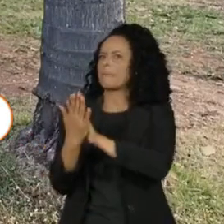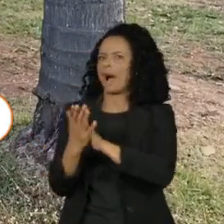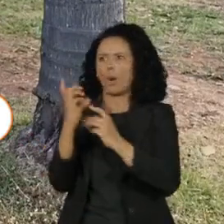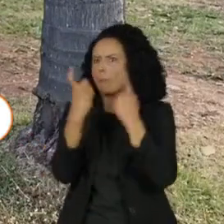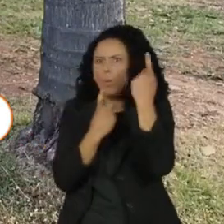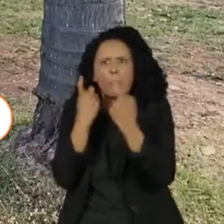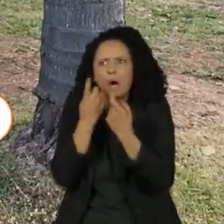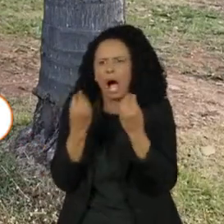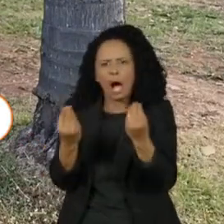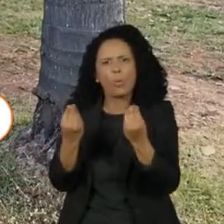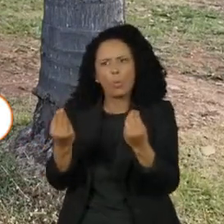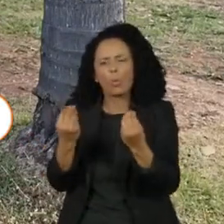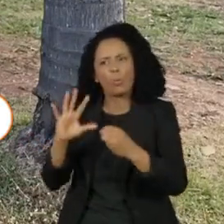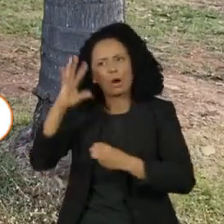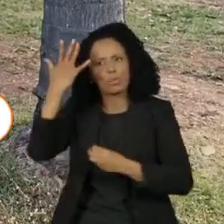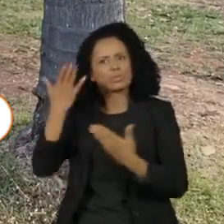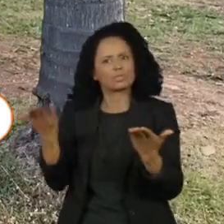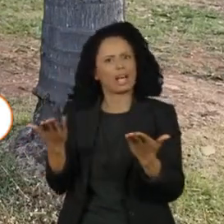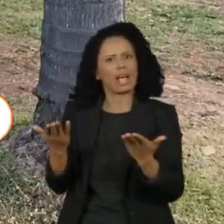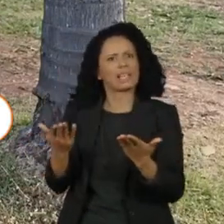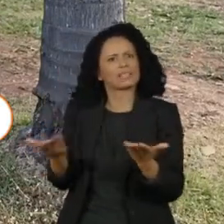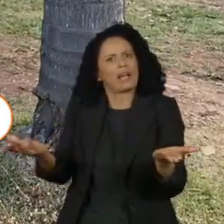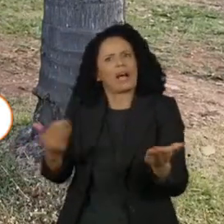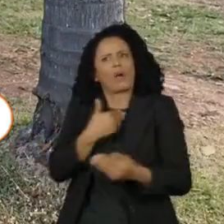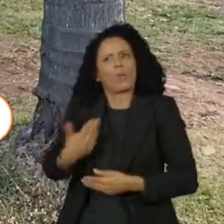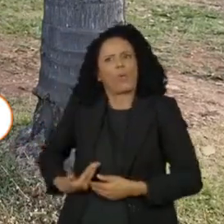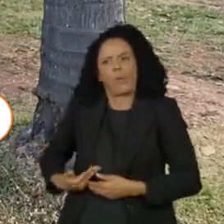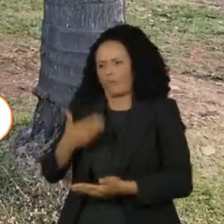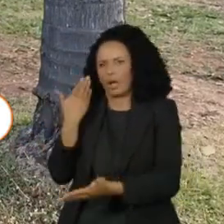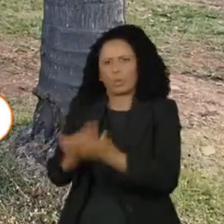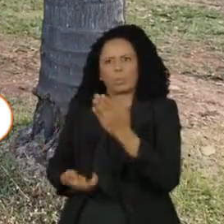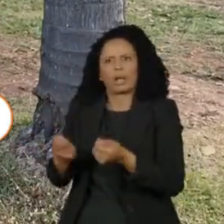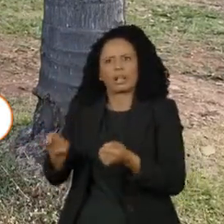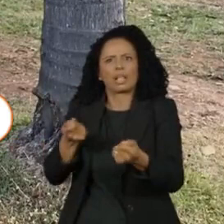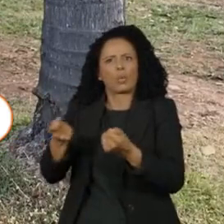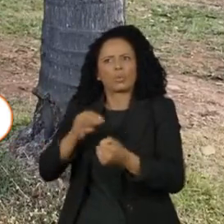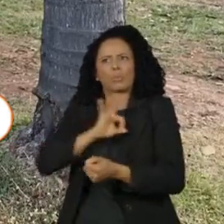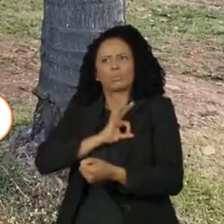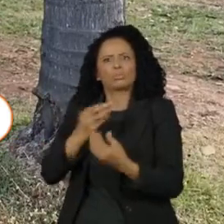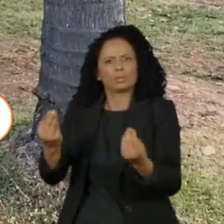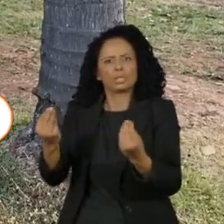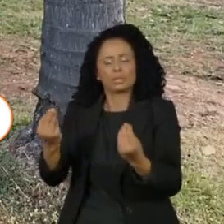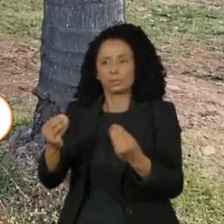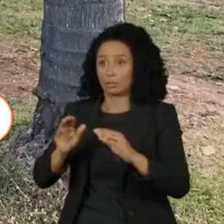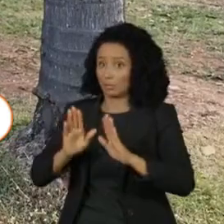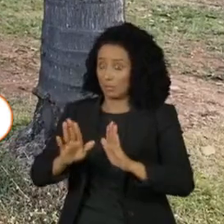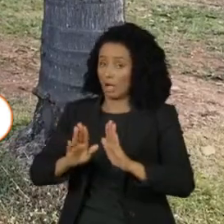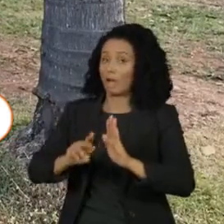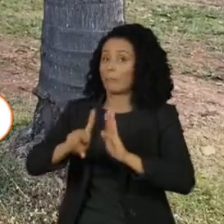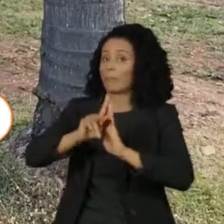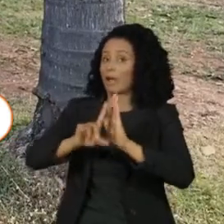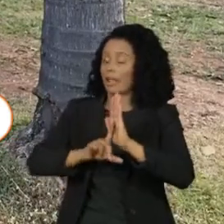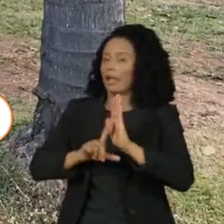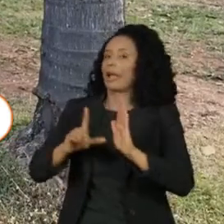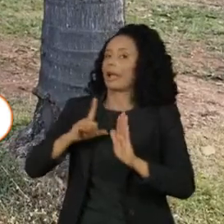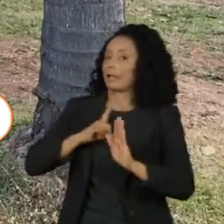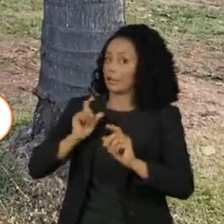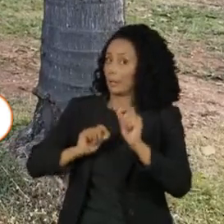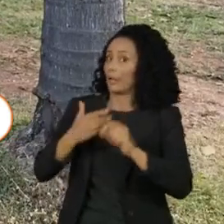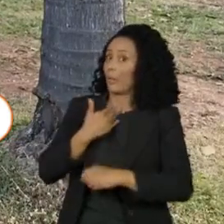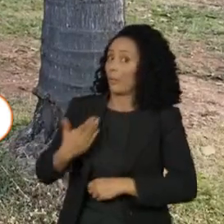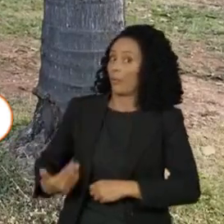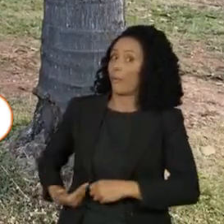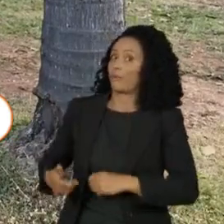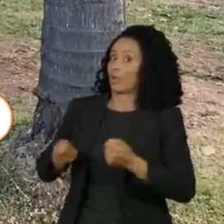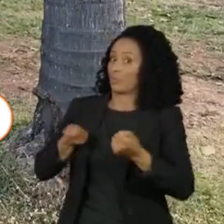muita preocupação isso porque segundo eles esse projeto tem ali um problema direto com a autonomia com o controle